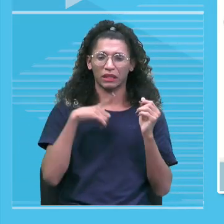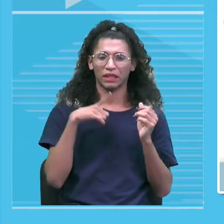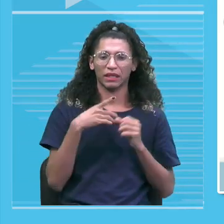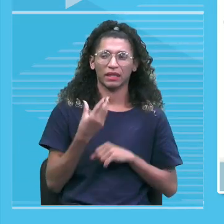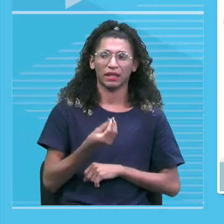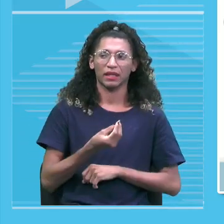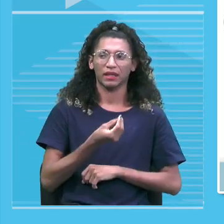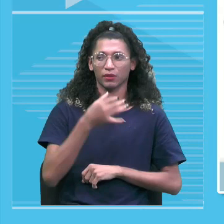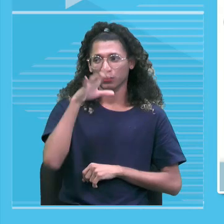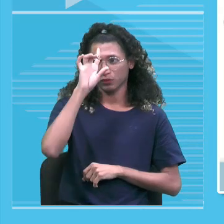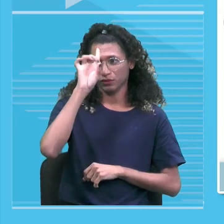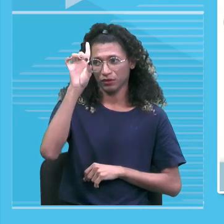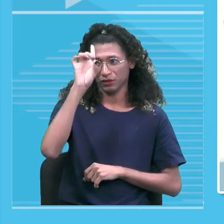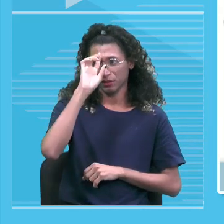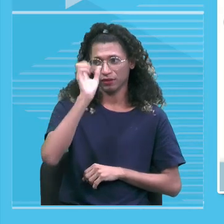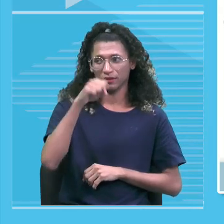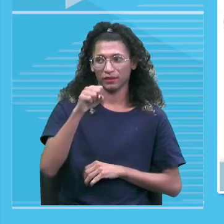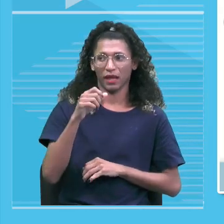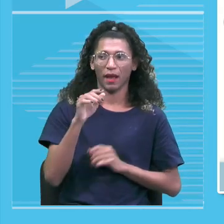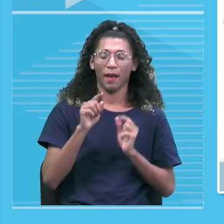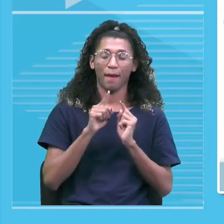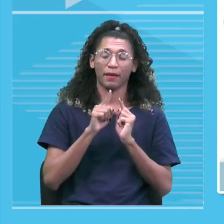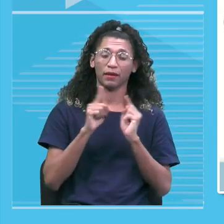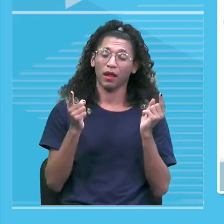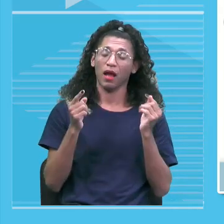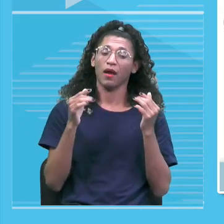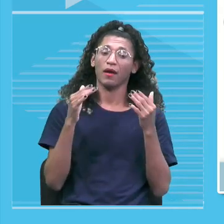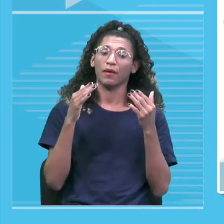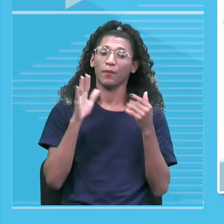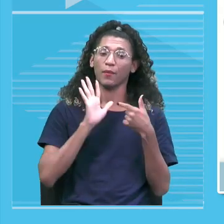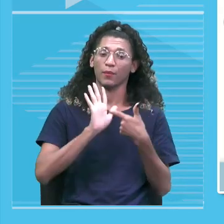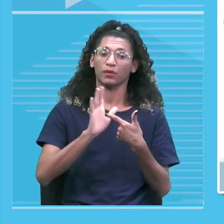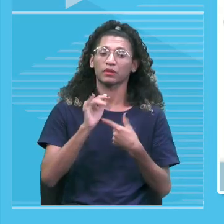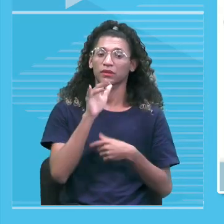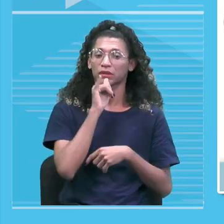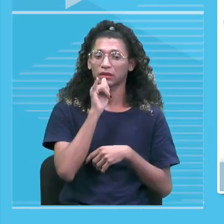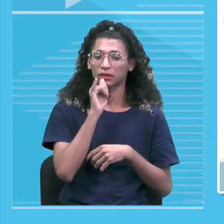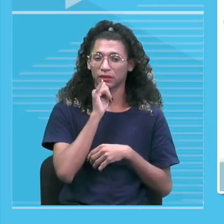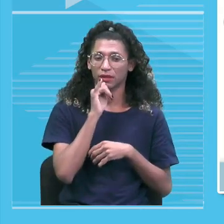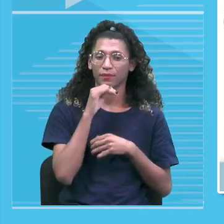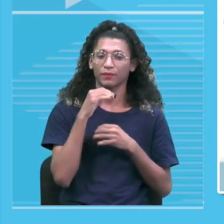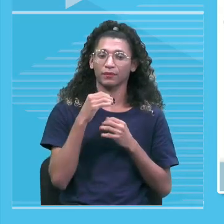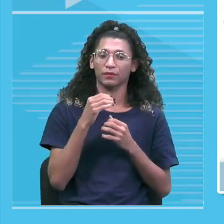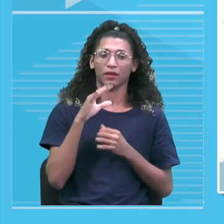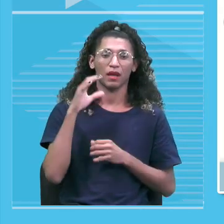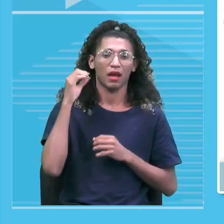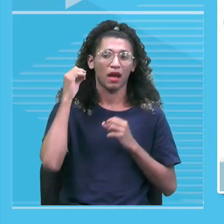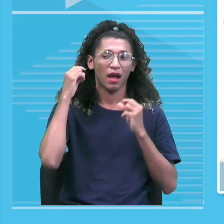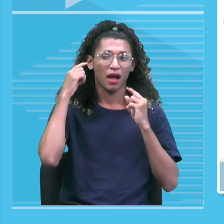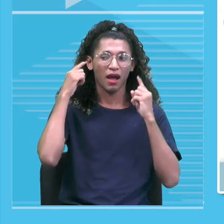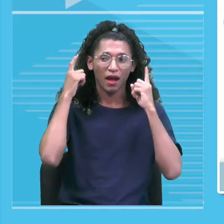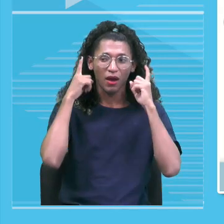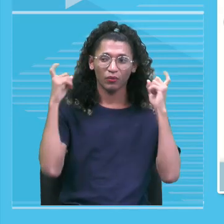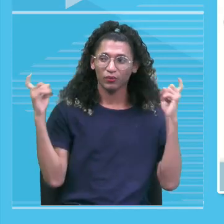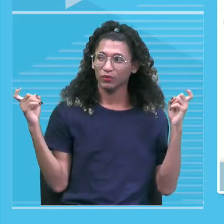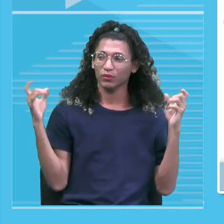pois me dá exemplos de situações que as ondas se encontram presentes